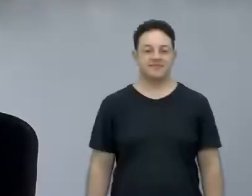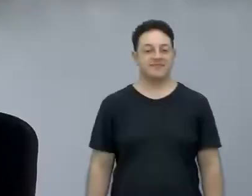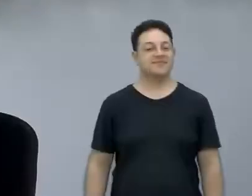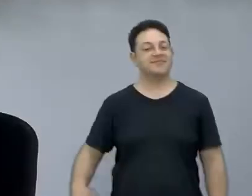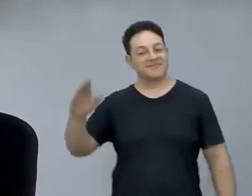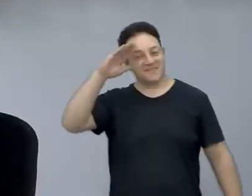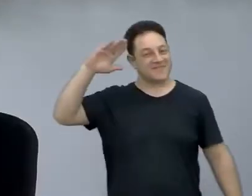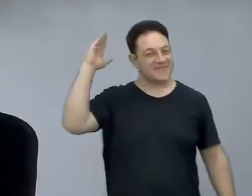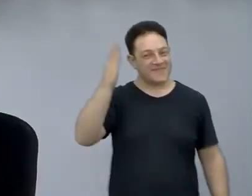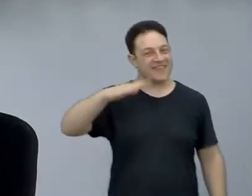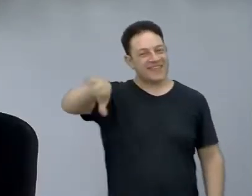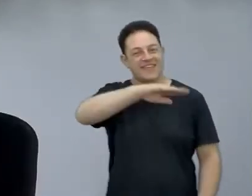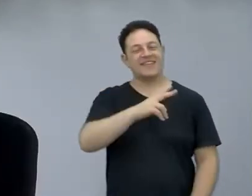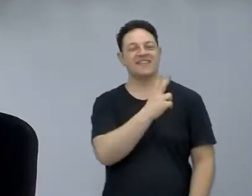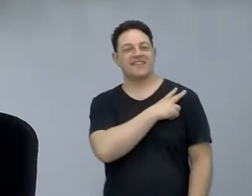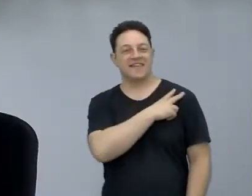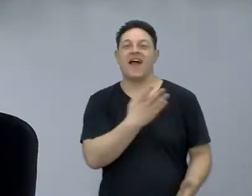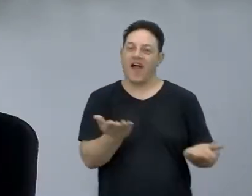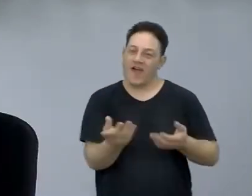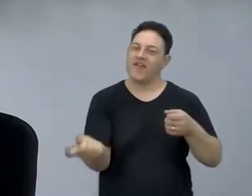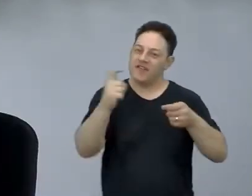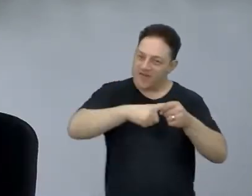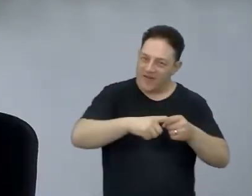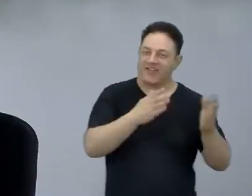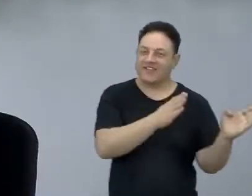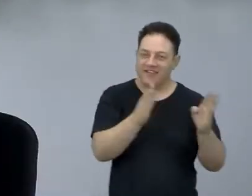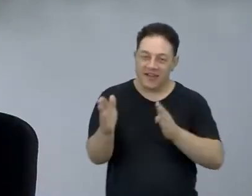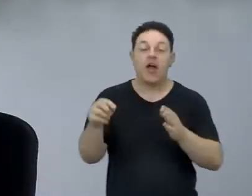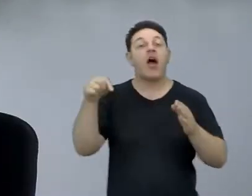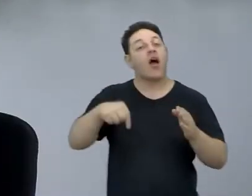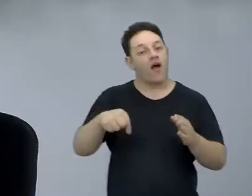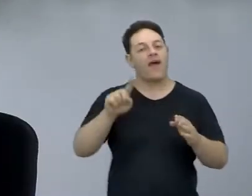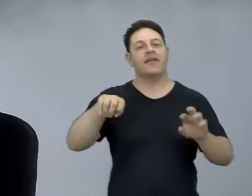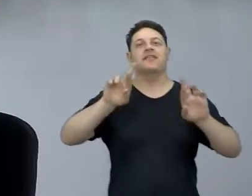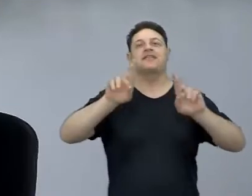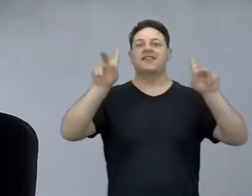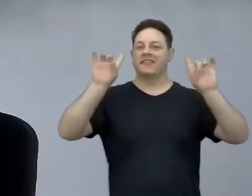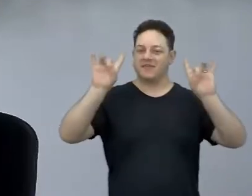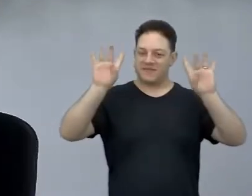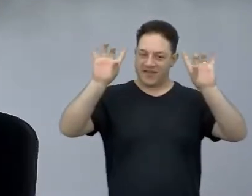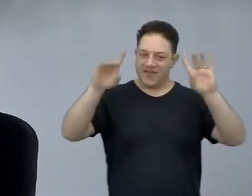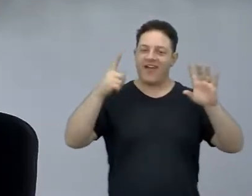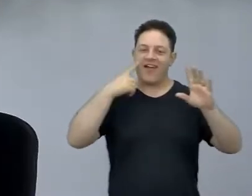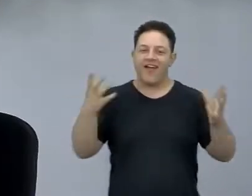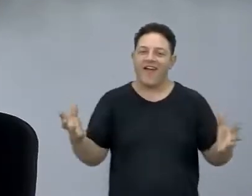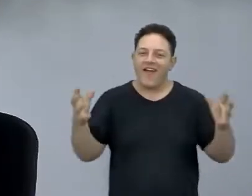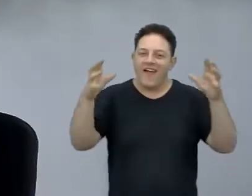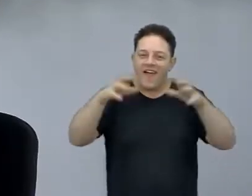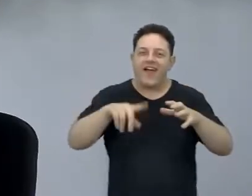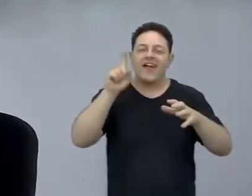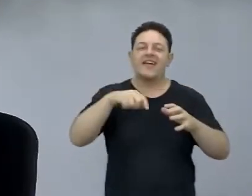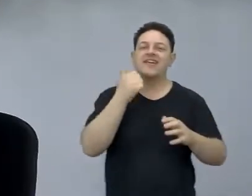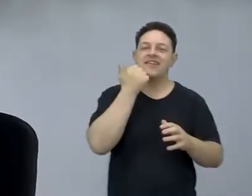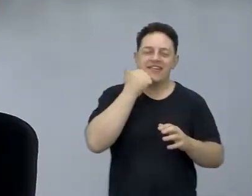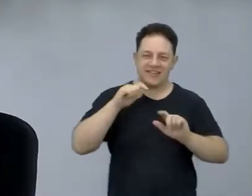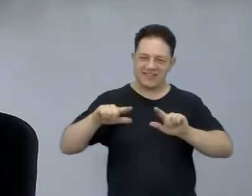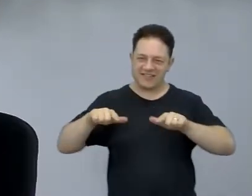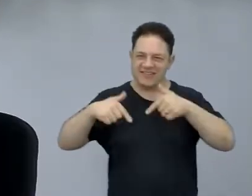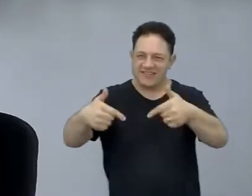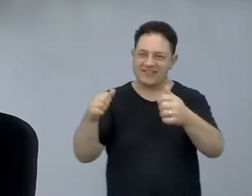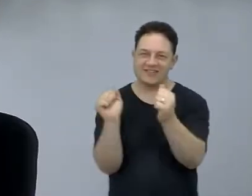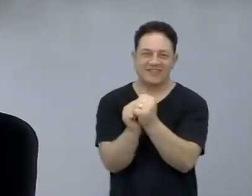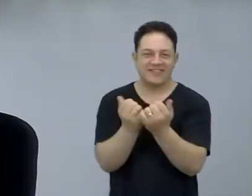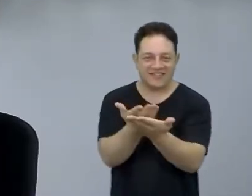É isso aí, estudantes do segundo ano, estamos aqui de volta. Hoje, de uma forma toda especial, o encontro de ciência em ação aqui com